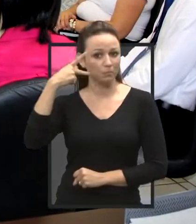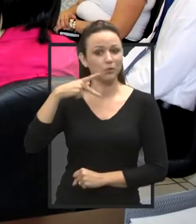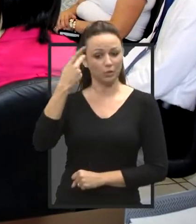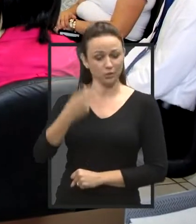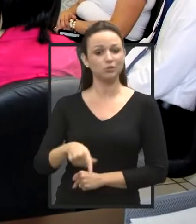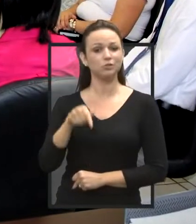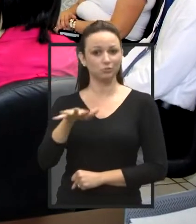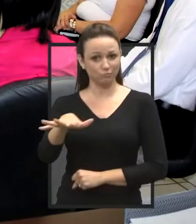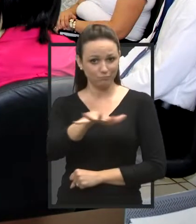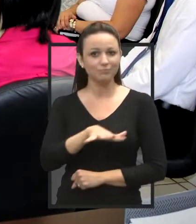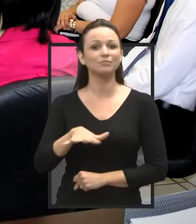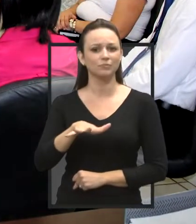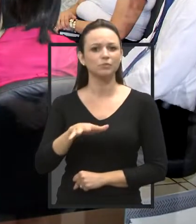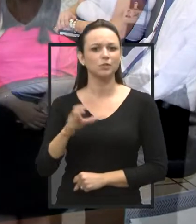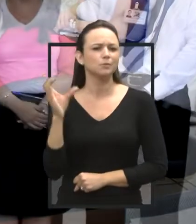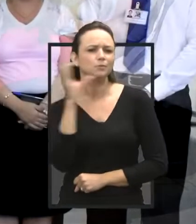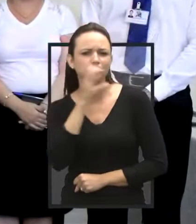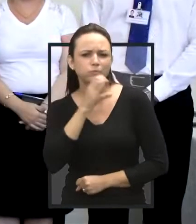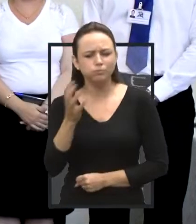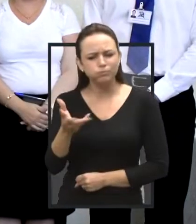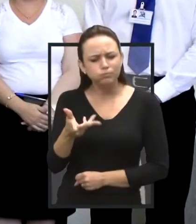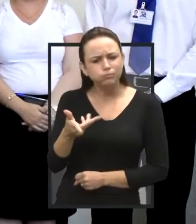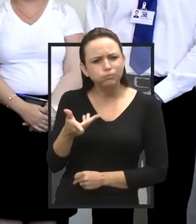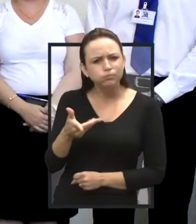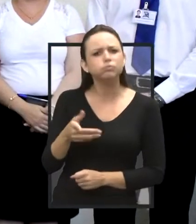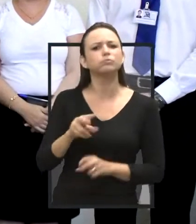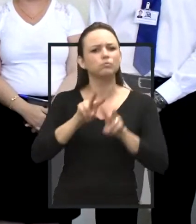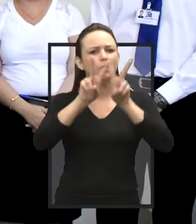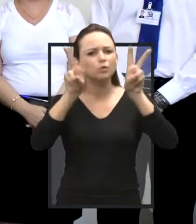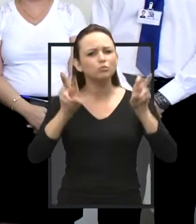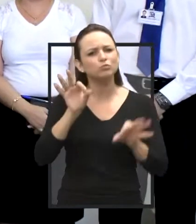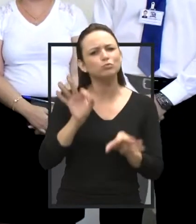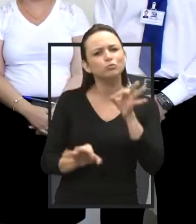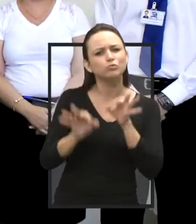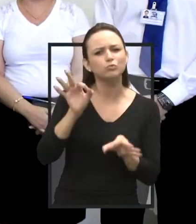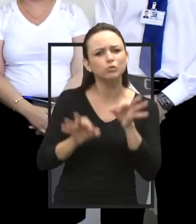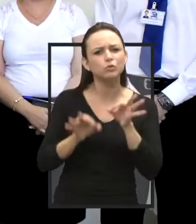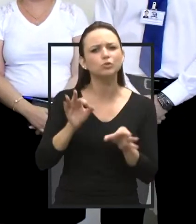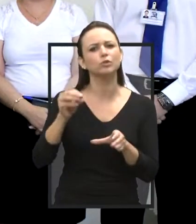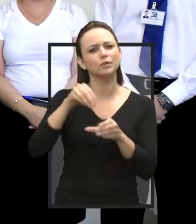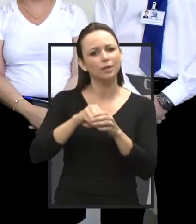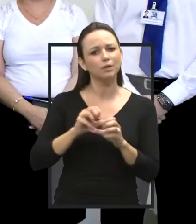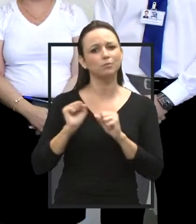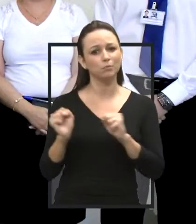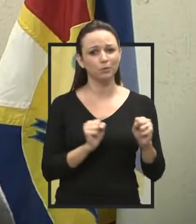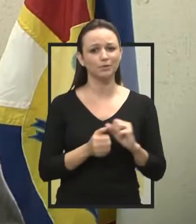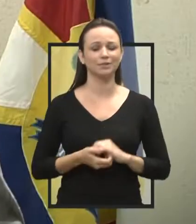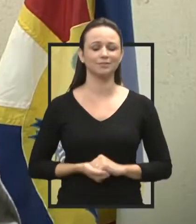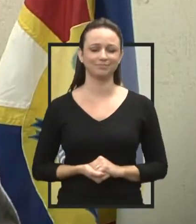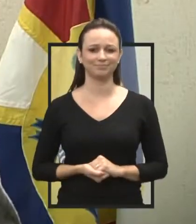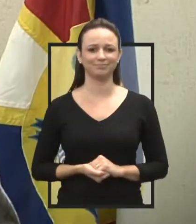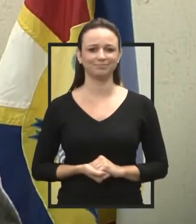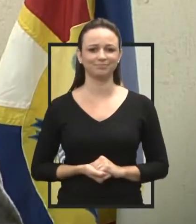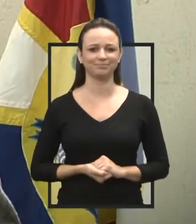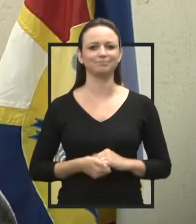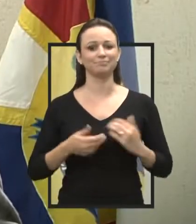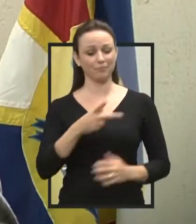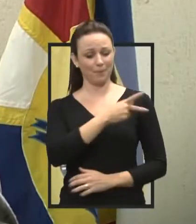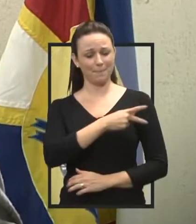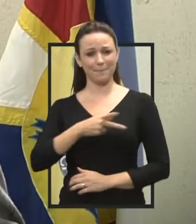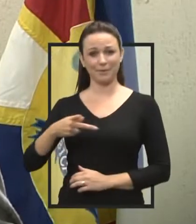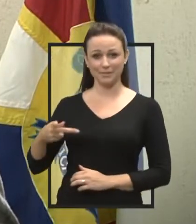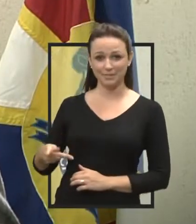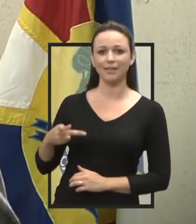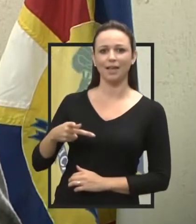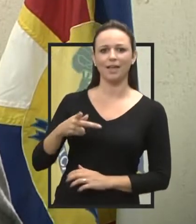município, dando celeridade aos assuntos jurídicos envolvendo o poder público. A presidência da Câmara é uma